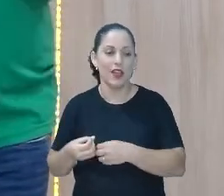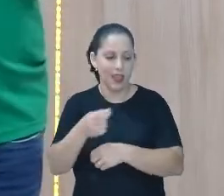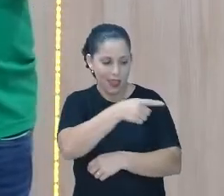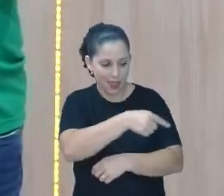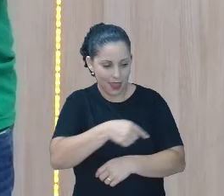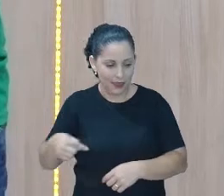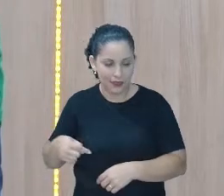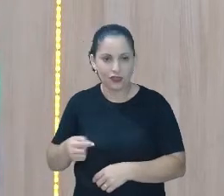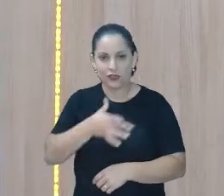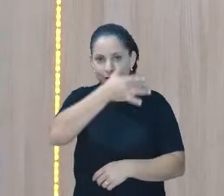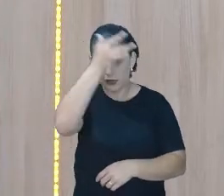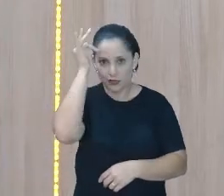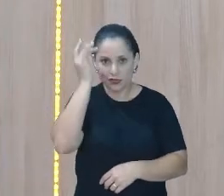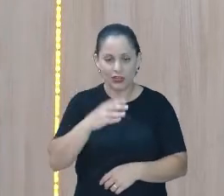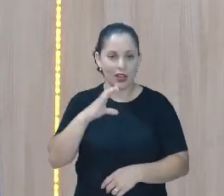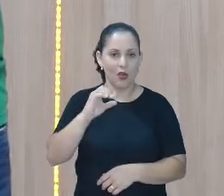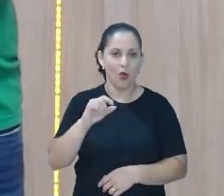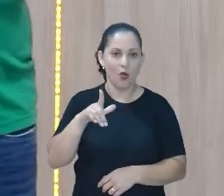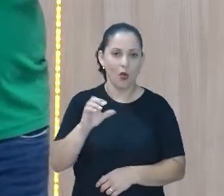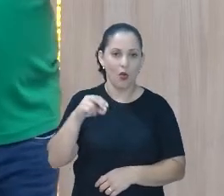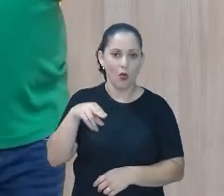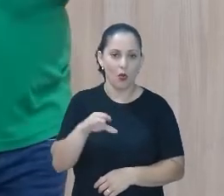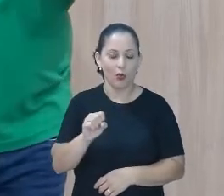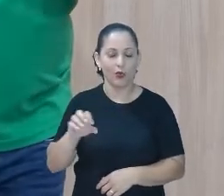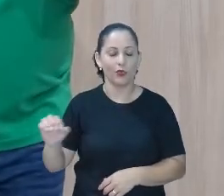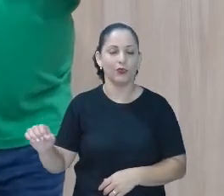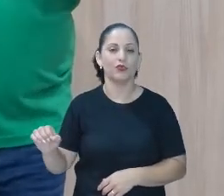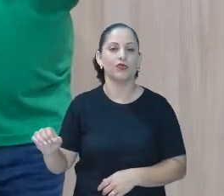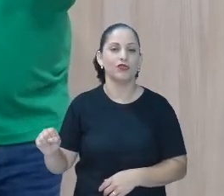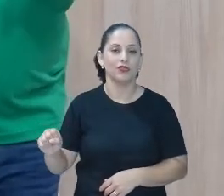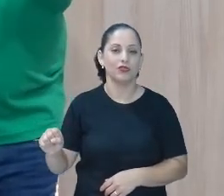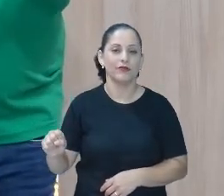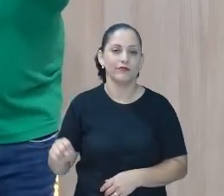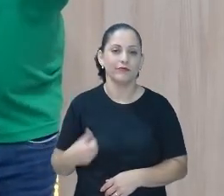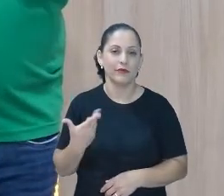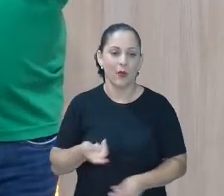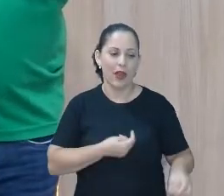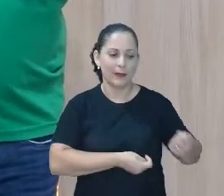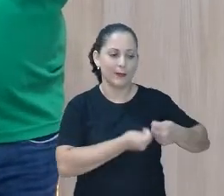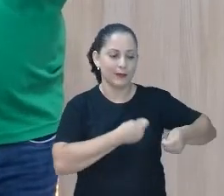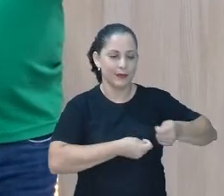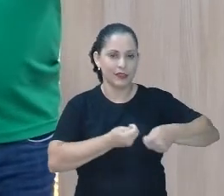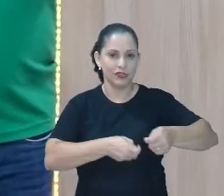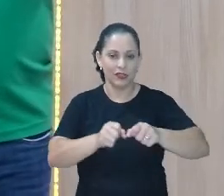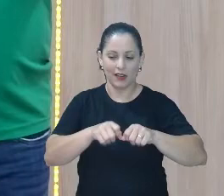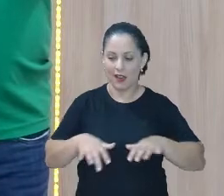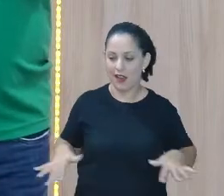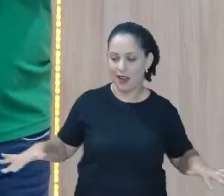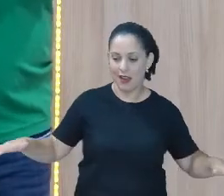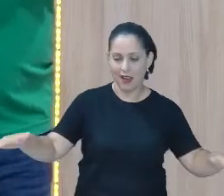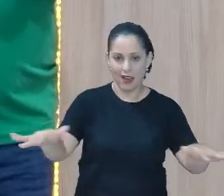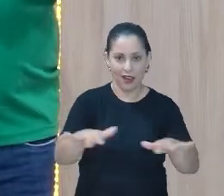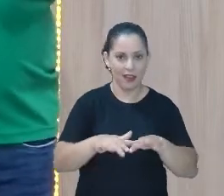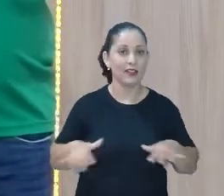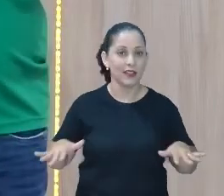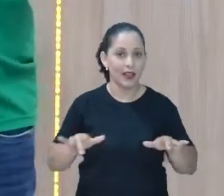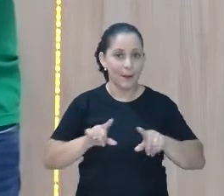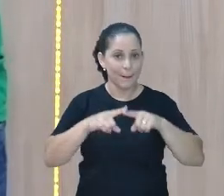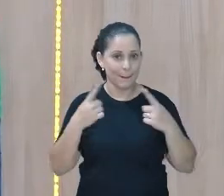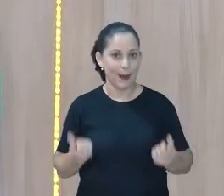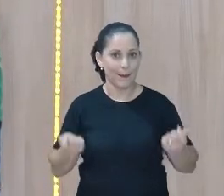incorporados na condição de colonos, certo? Então, eles iriam administrar aquele território ali, mas devendo